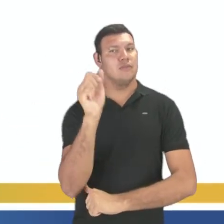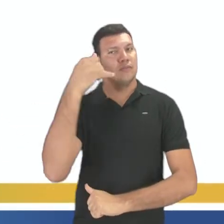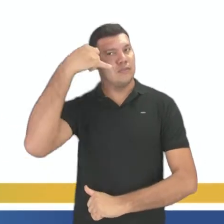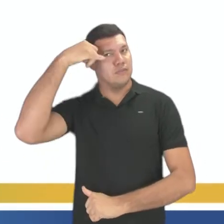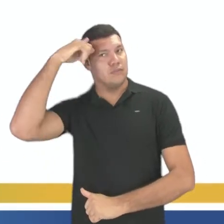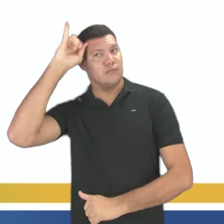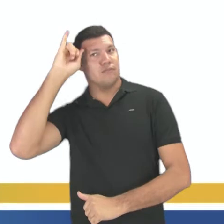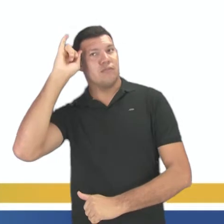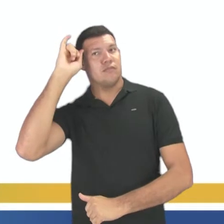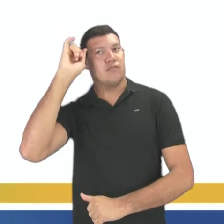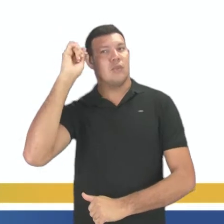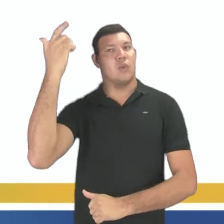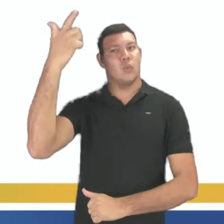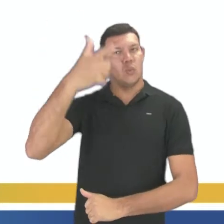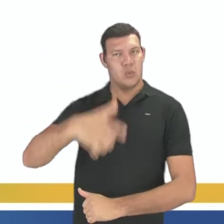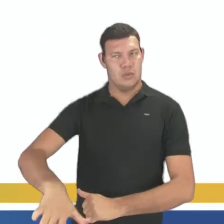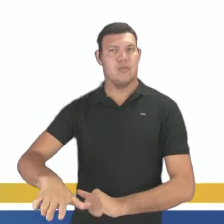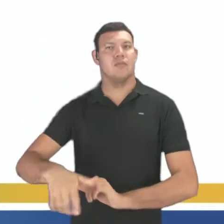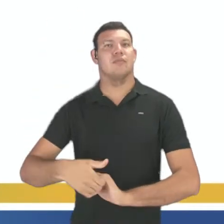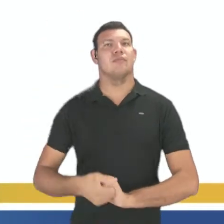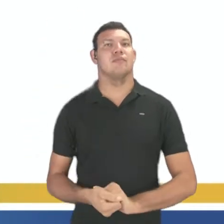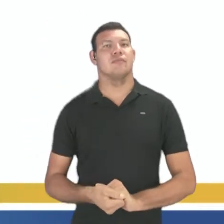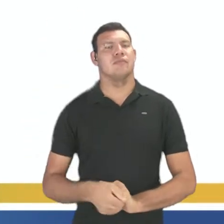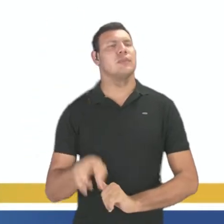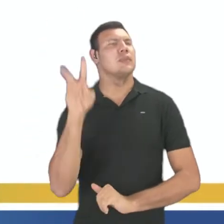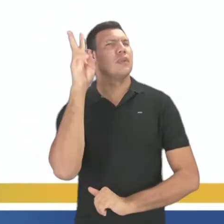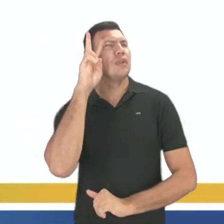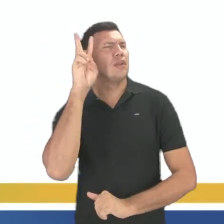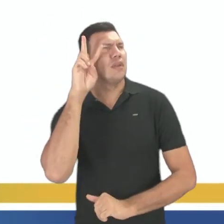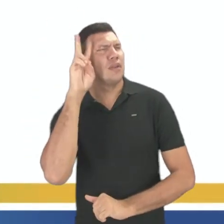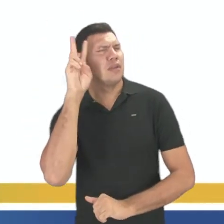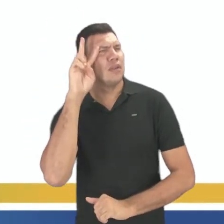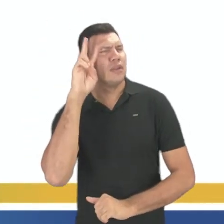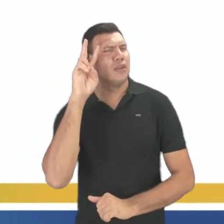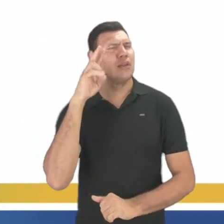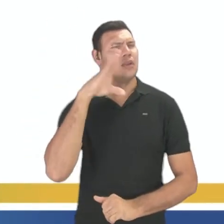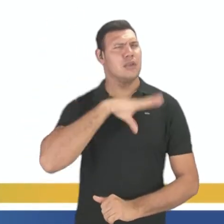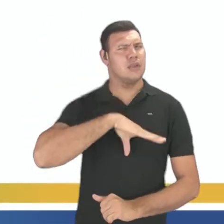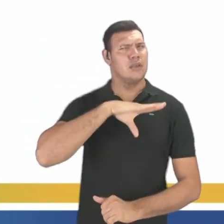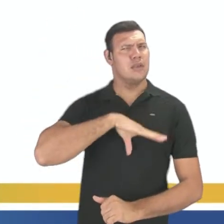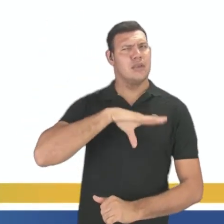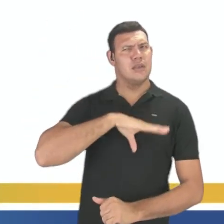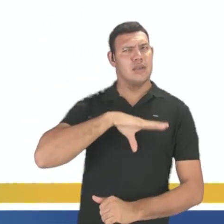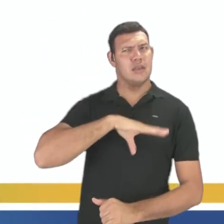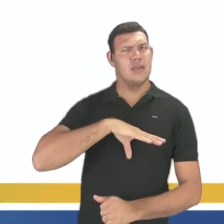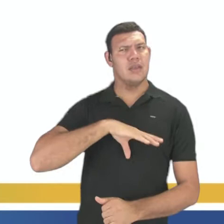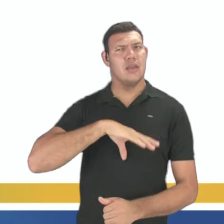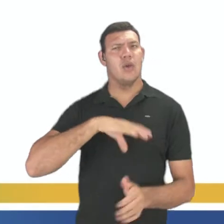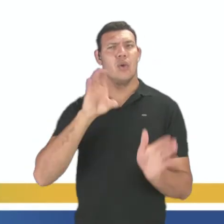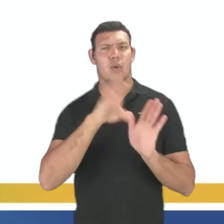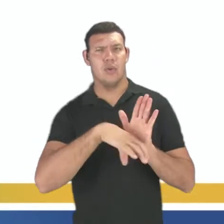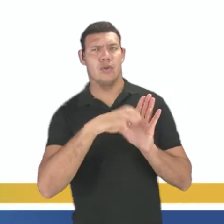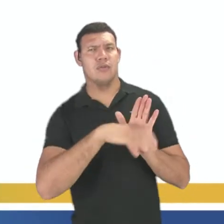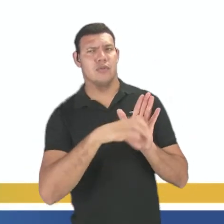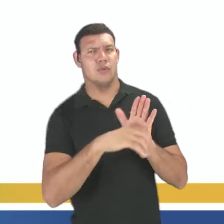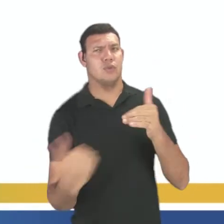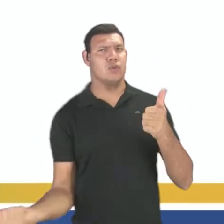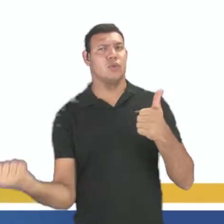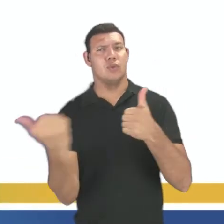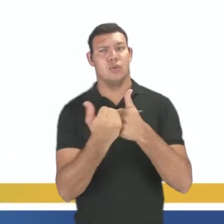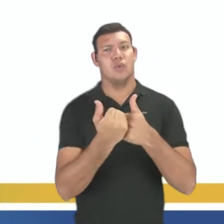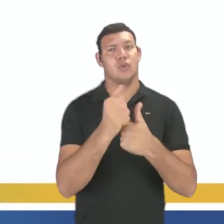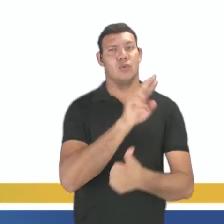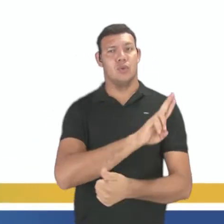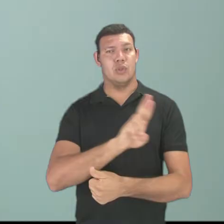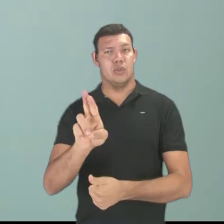repetição. Ok? Lembra bem daquele conceito lá do português, né? Que o pronome, você pode substituir o nome pelo pronome.